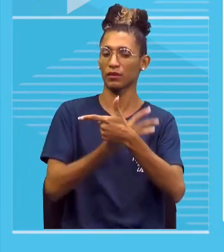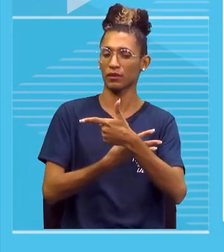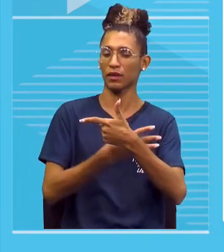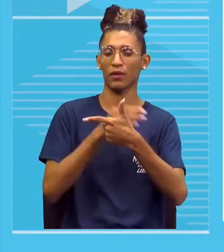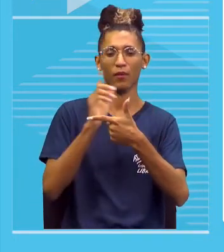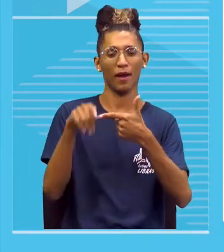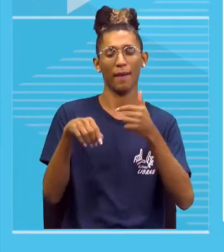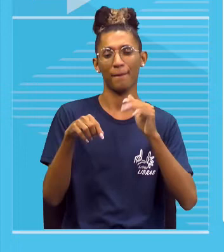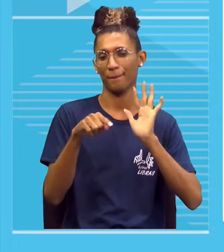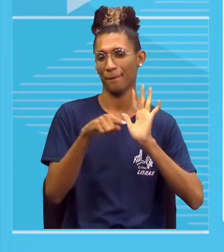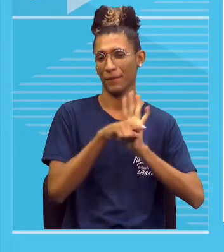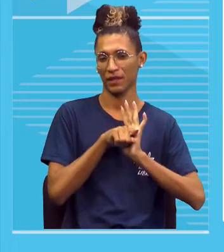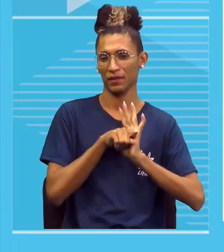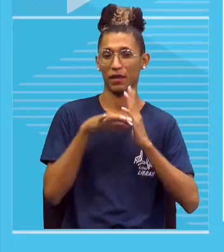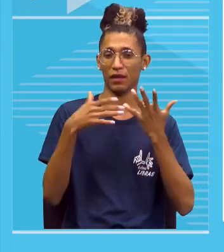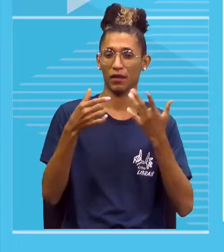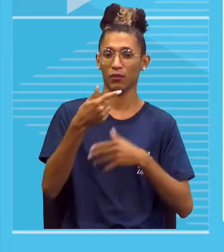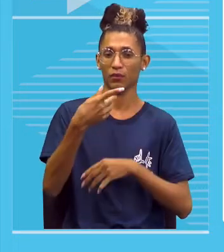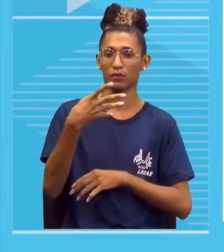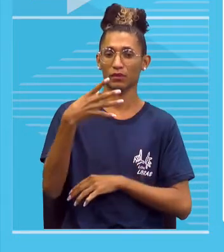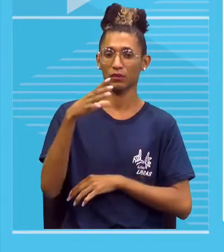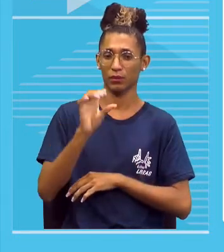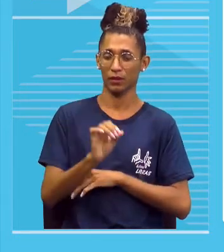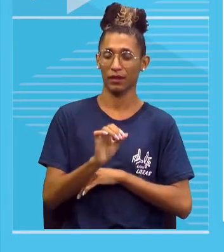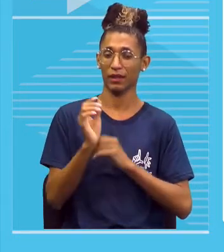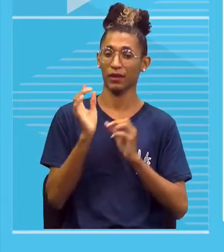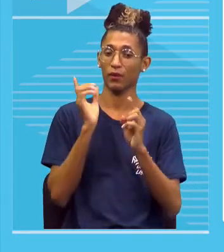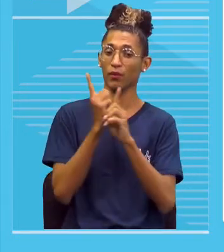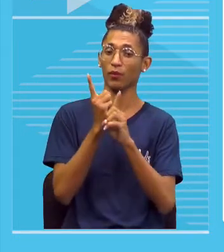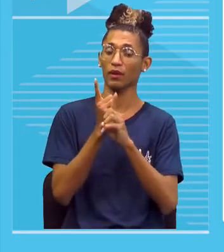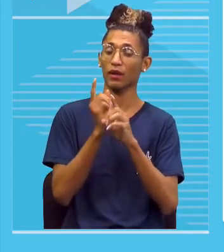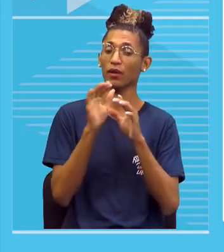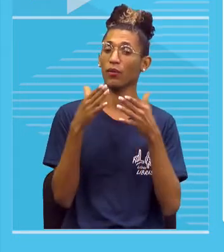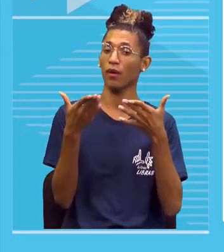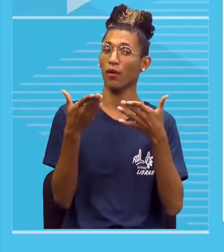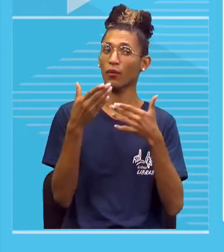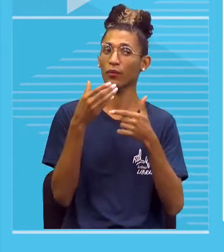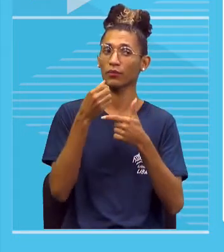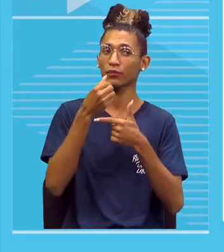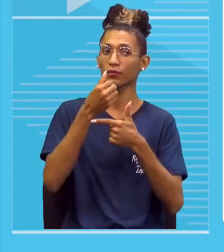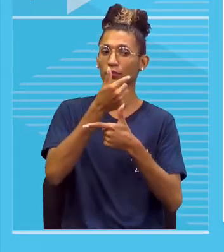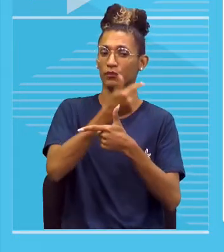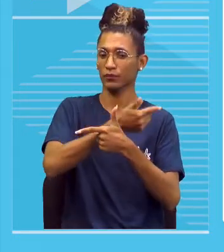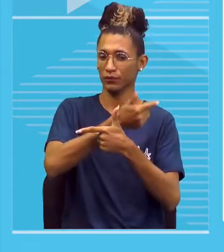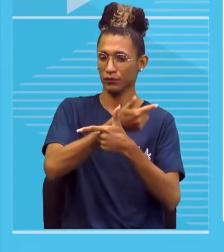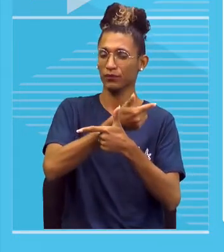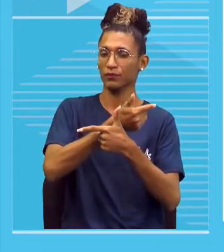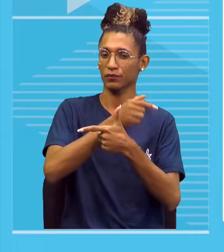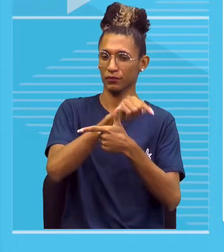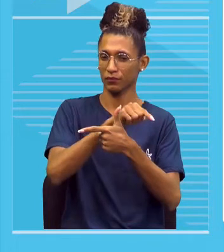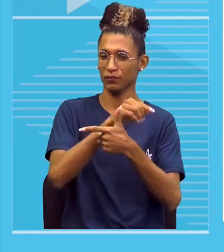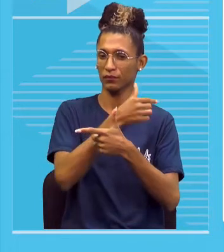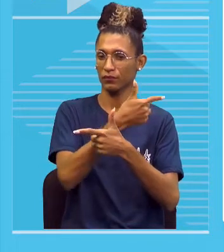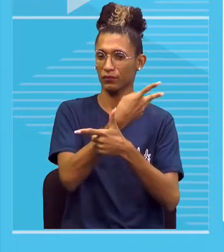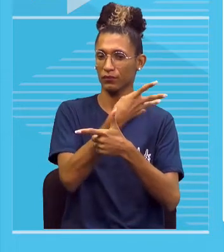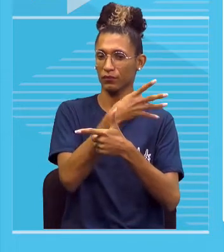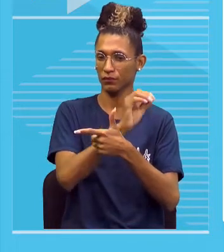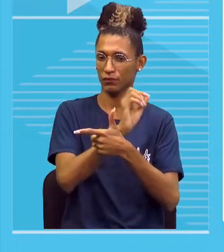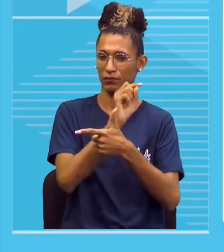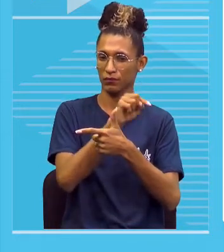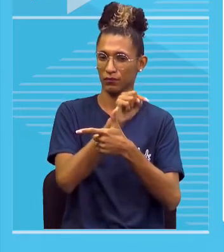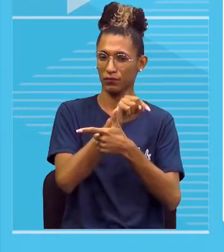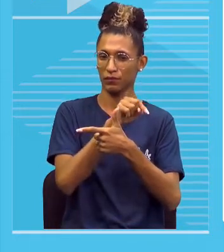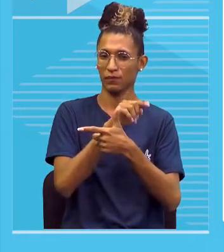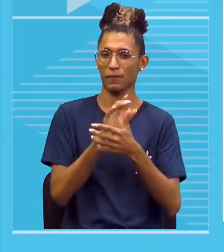terceiro 240 está no segundo quadrante né Então olha só